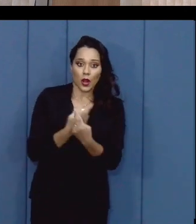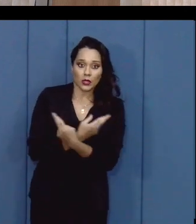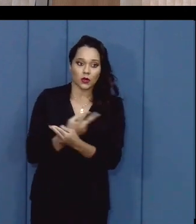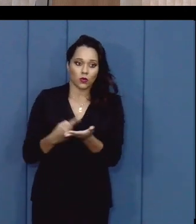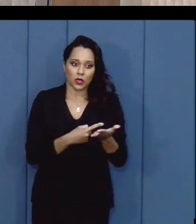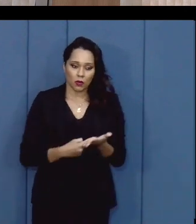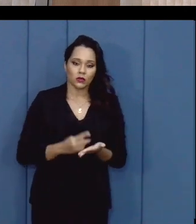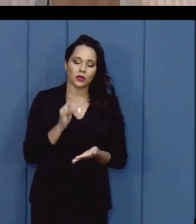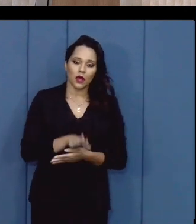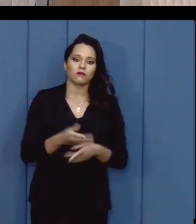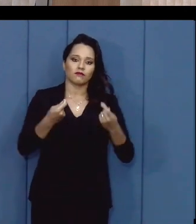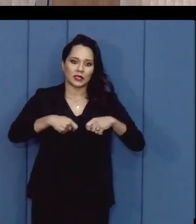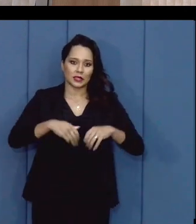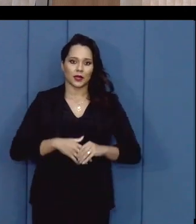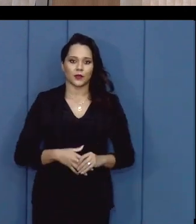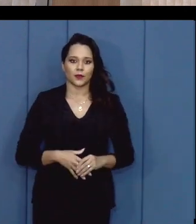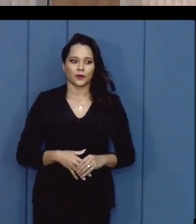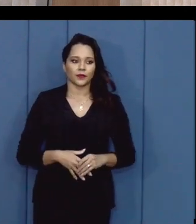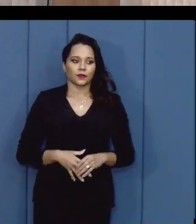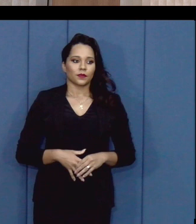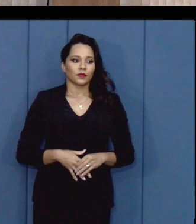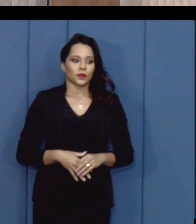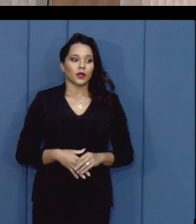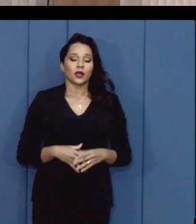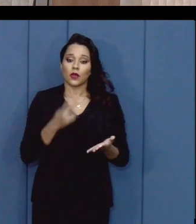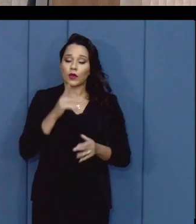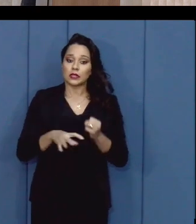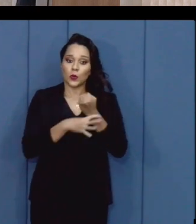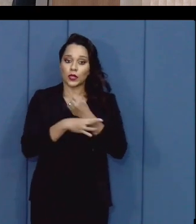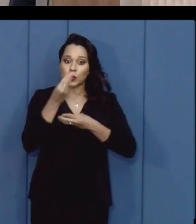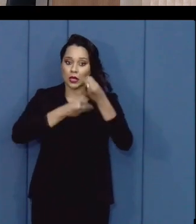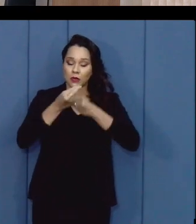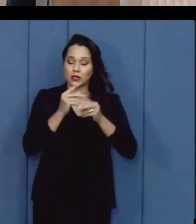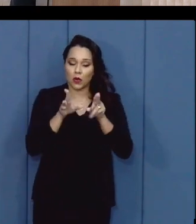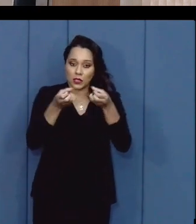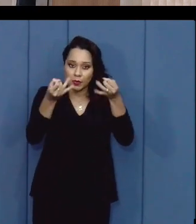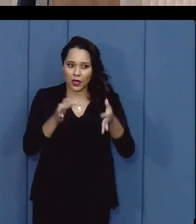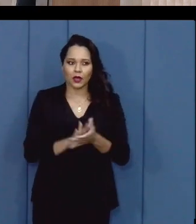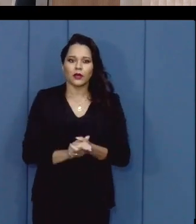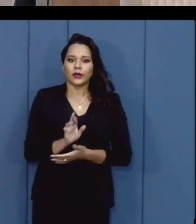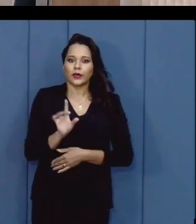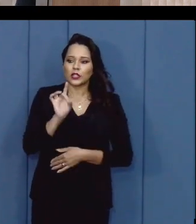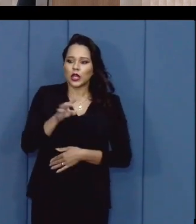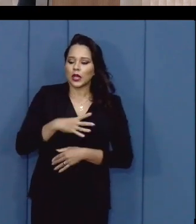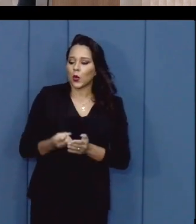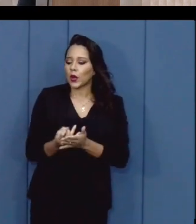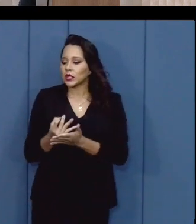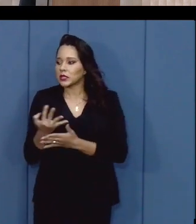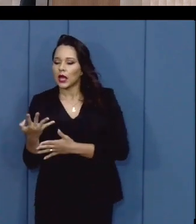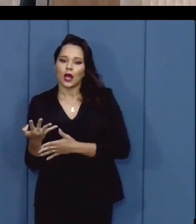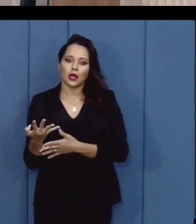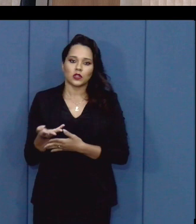com os acordos é absolutamente necessária. Falar em segurança dos alimentos, como já foi dito, não adianta a gente ter